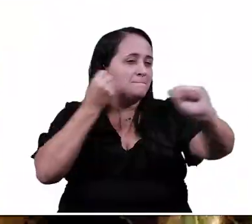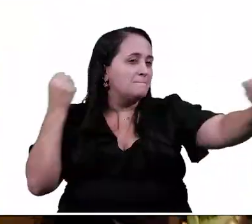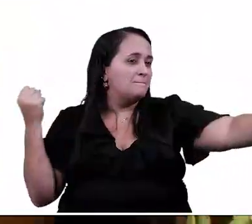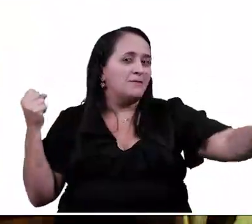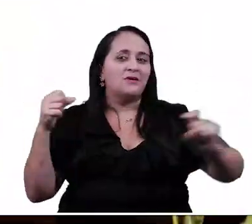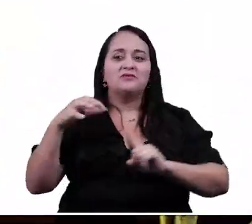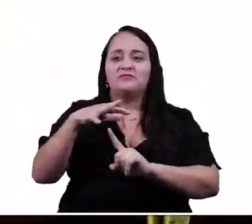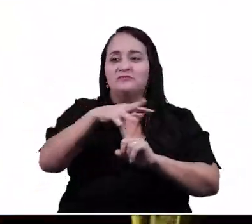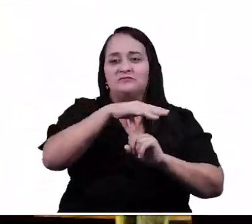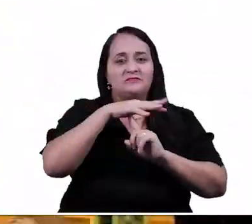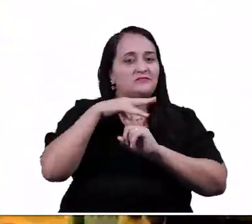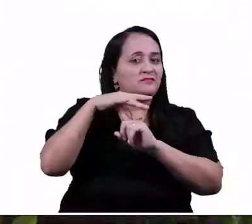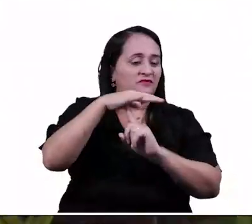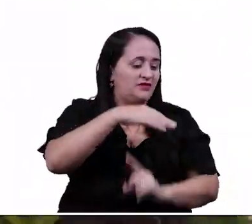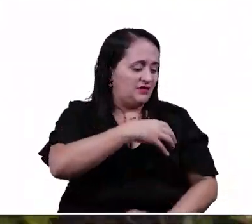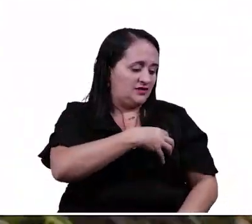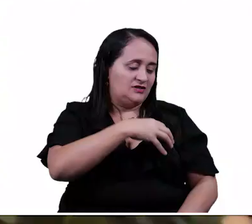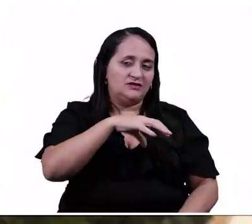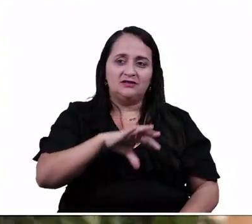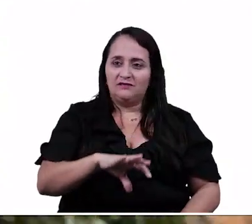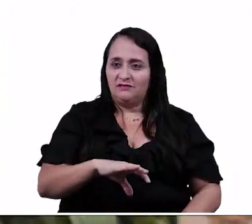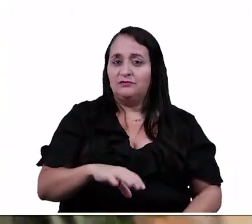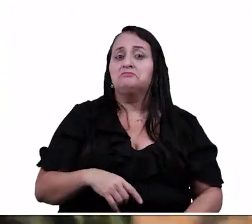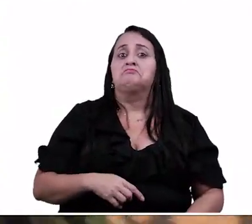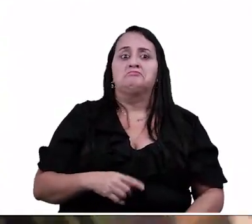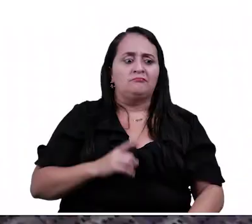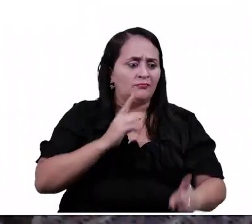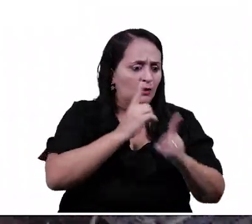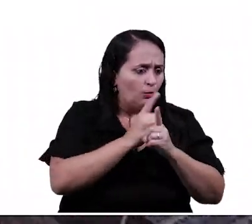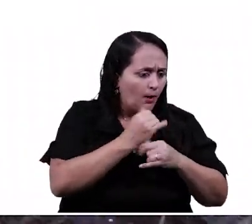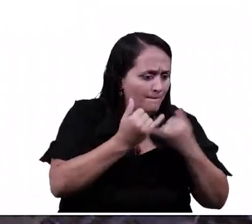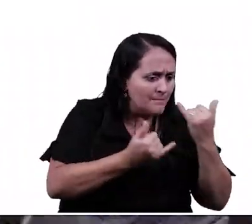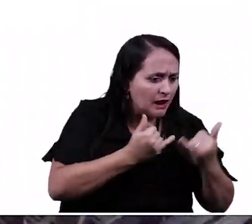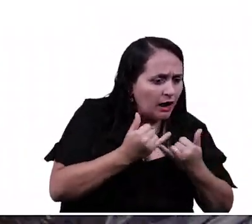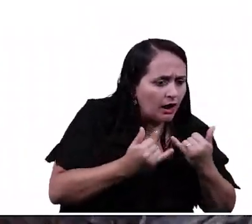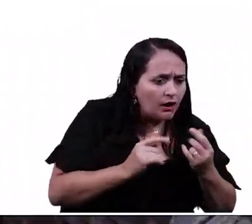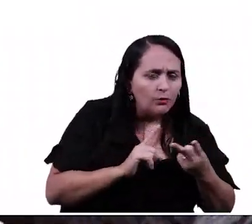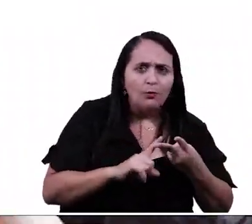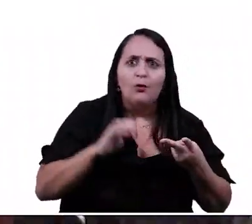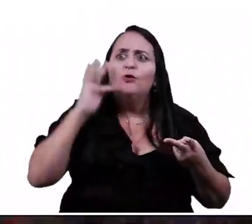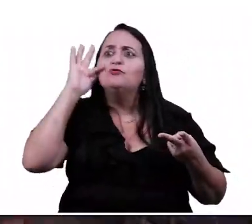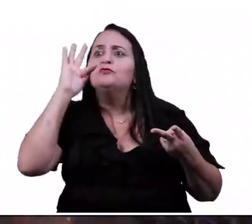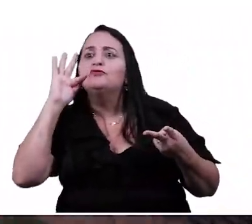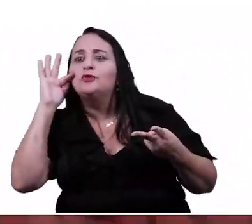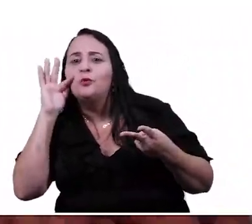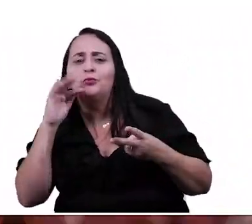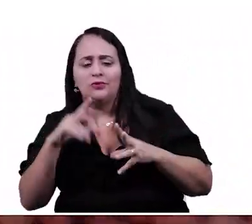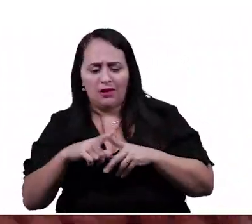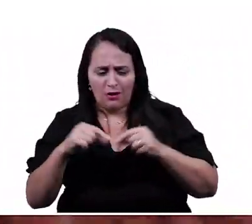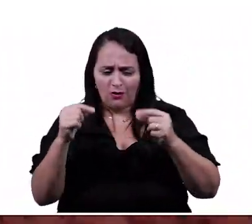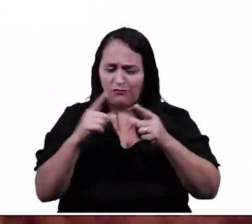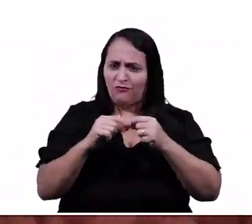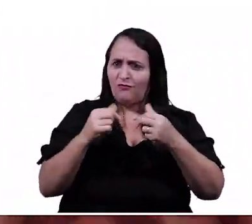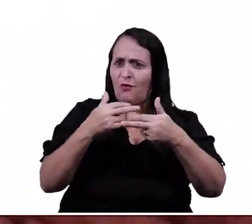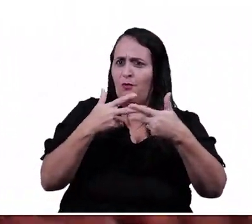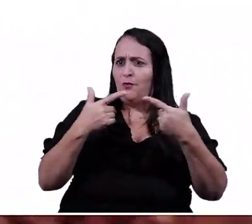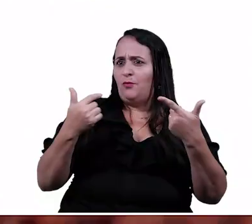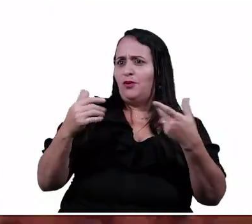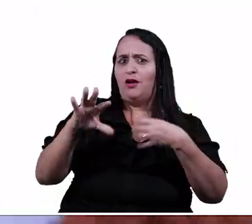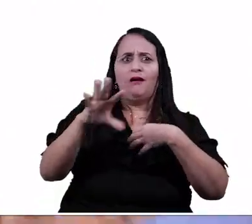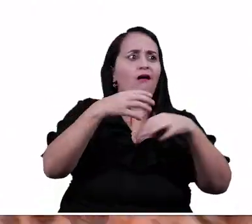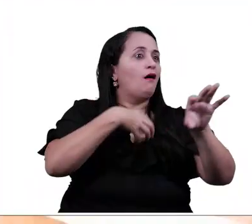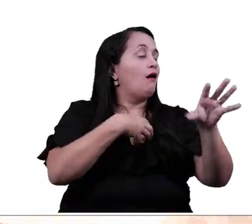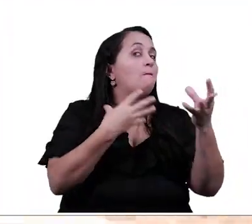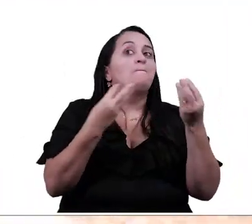Salvador. E nós encontramos aqui desde brinquedos a ervas, frutas frescas, sem dizer o